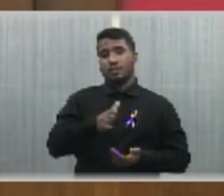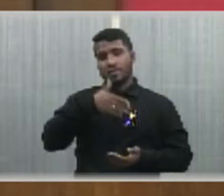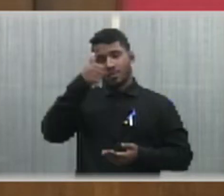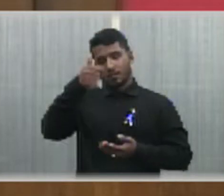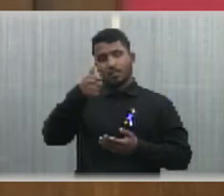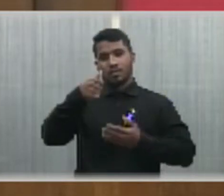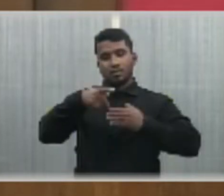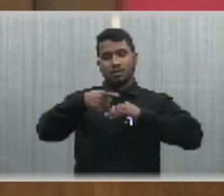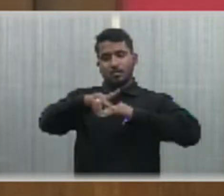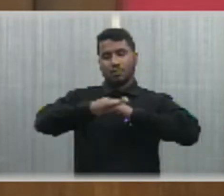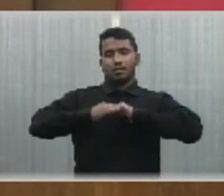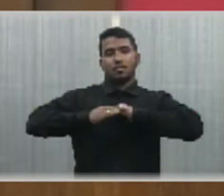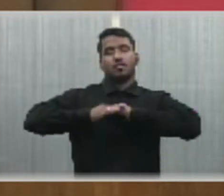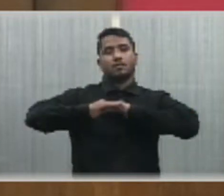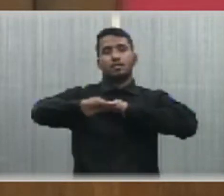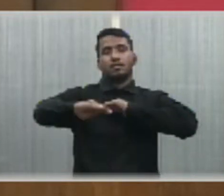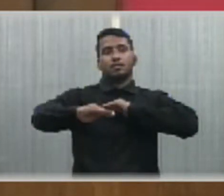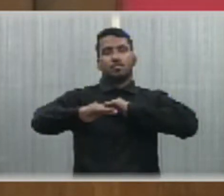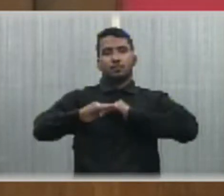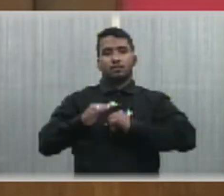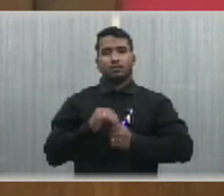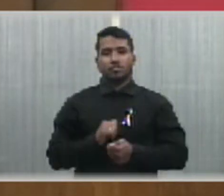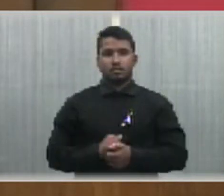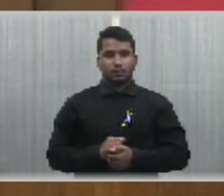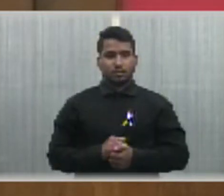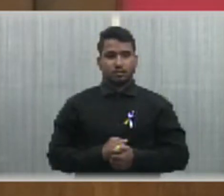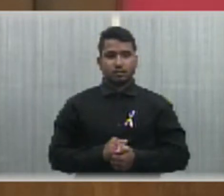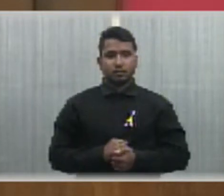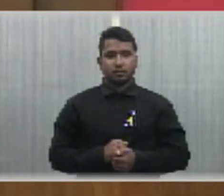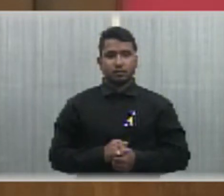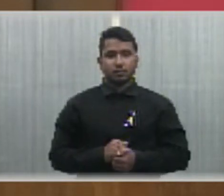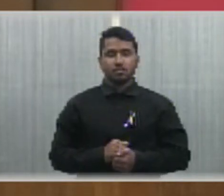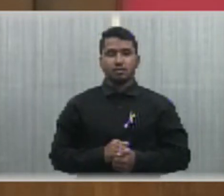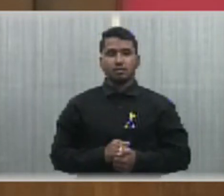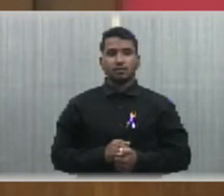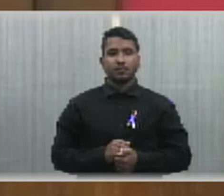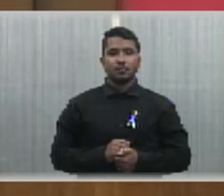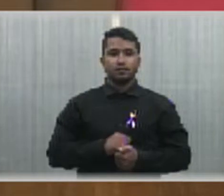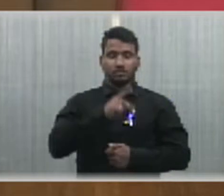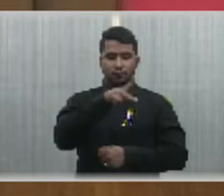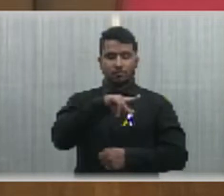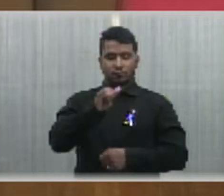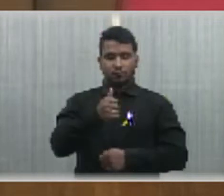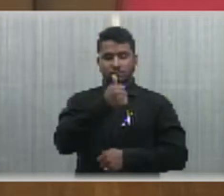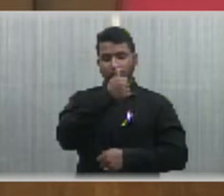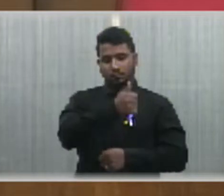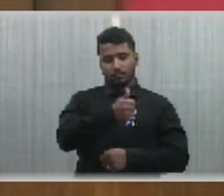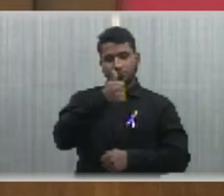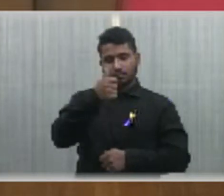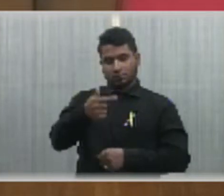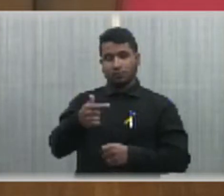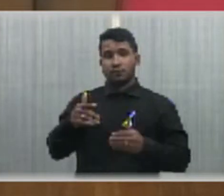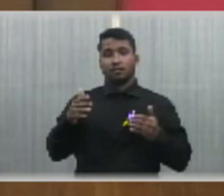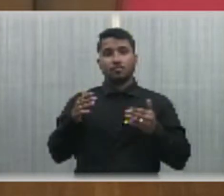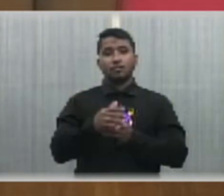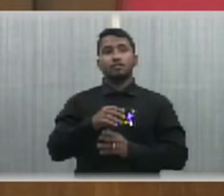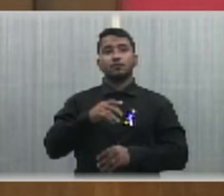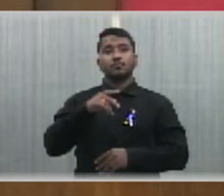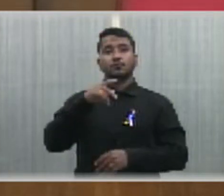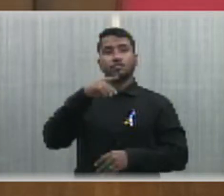recuperação asfáltica da estrada que liga a PI-112 ao povoado da